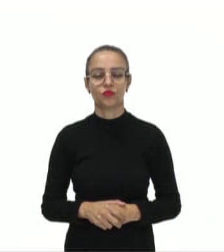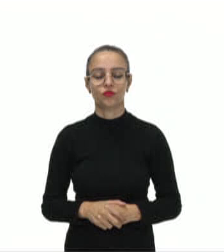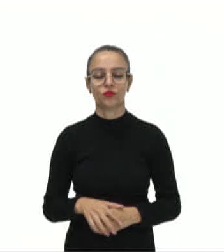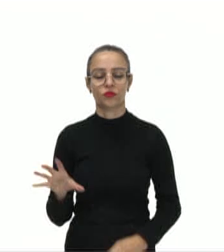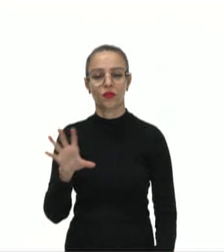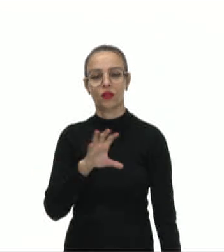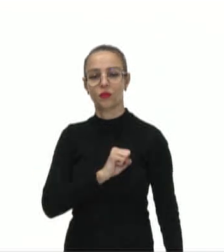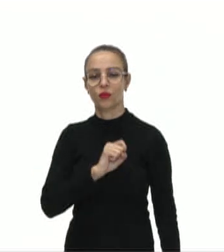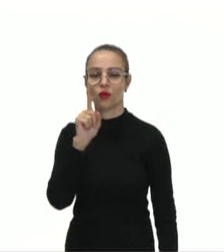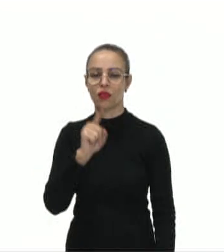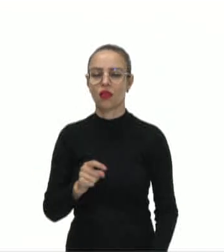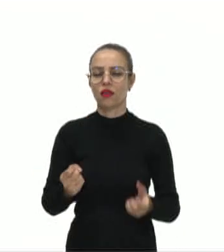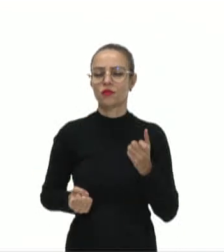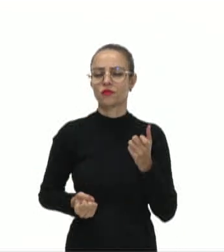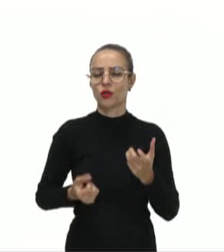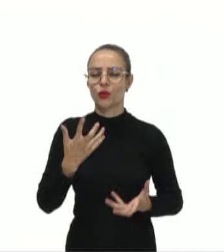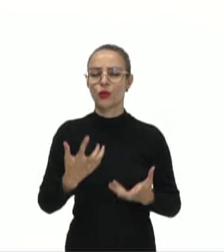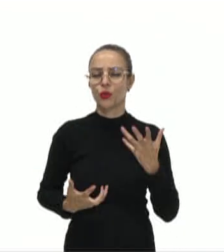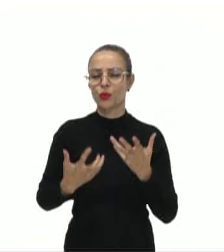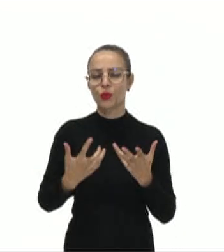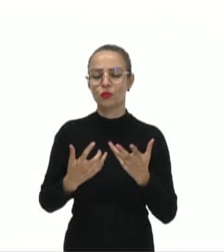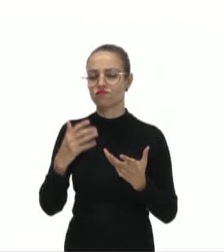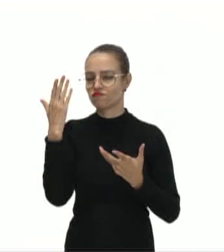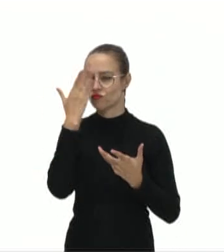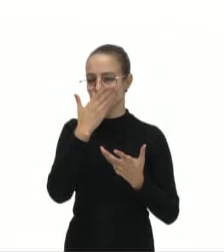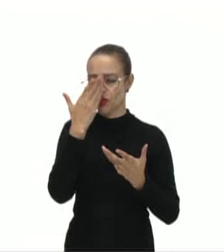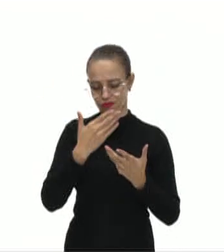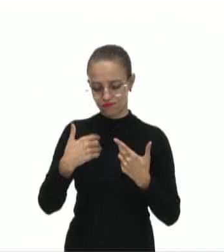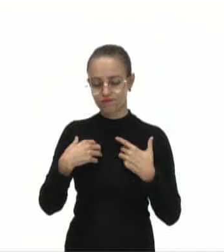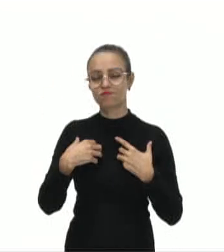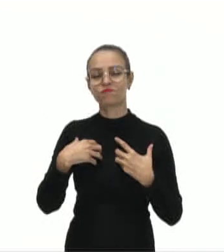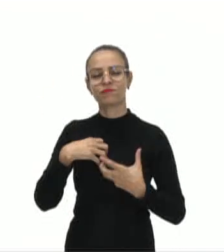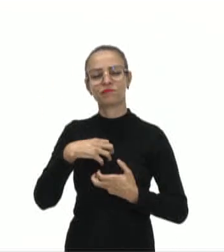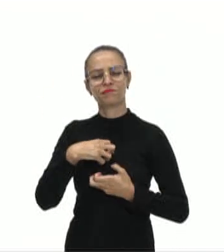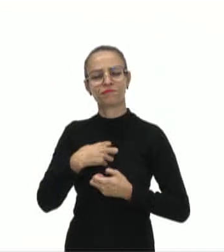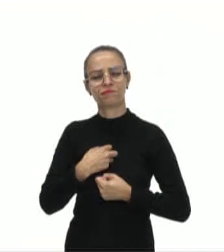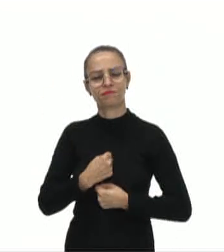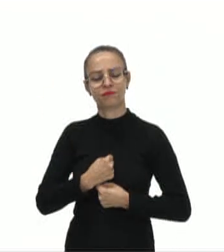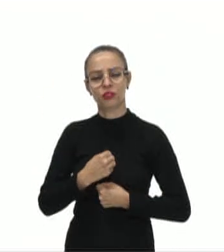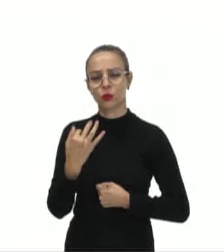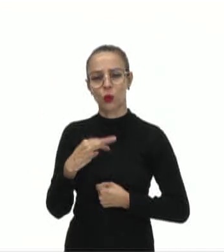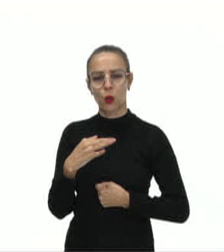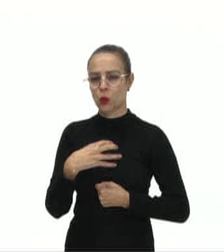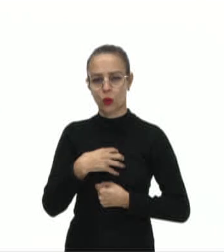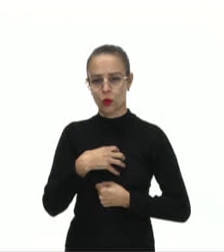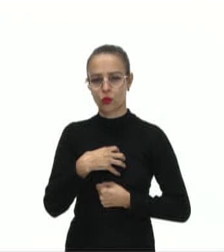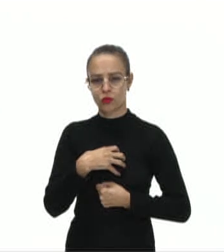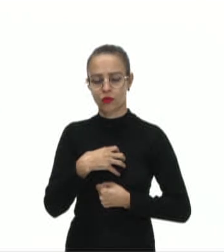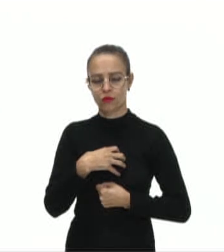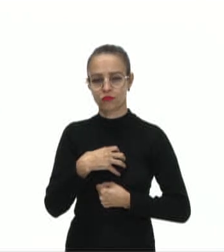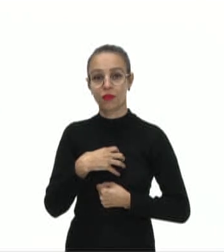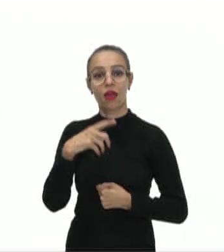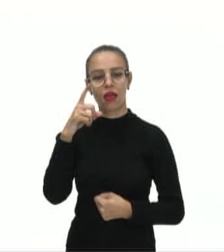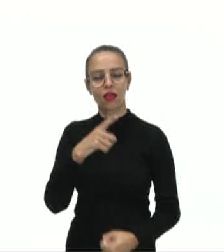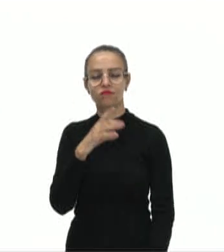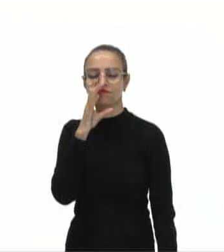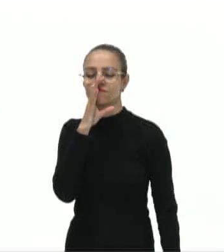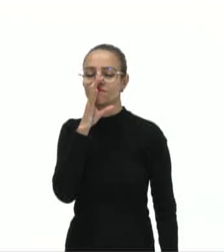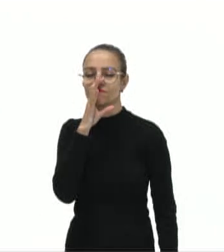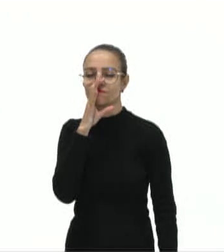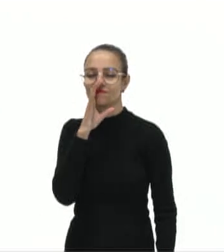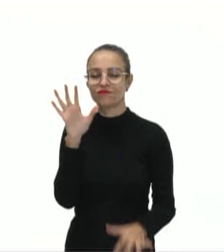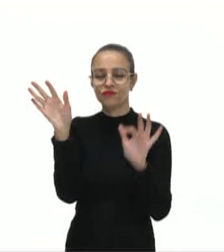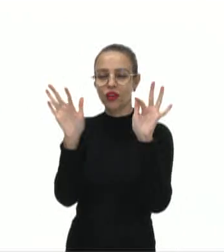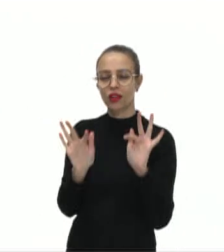fogo que arde sem se ver. É ferida que dói e não se sente. É um contentamento